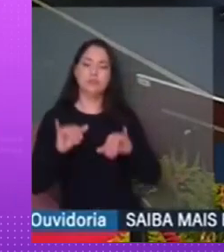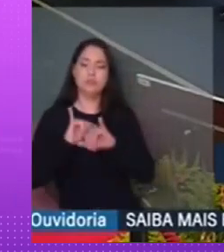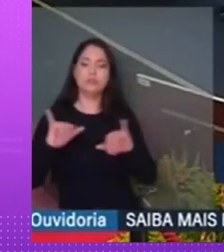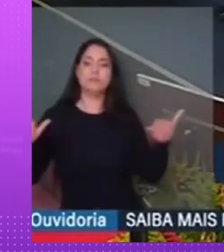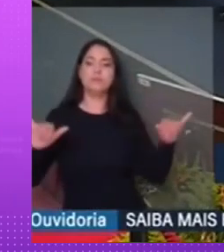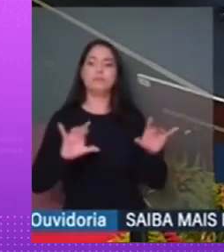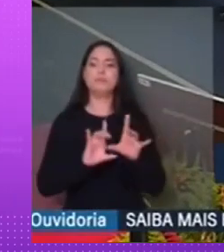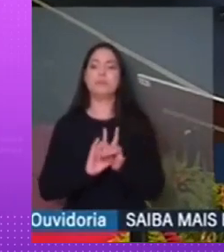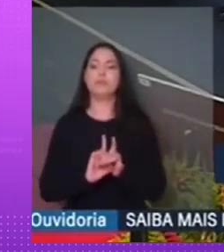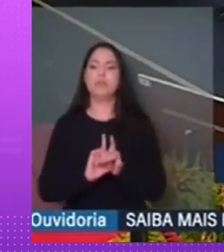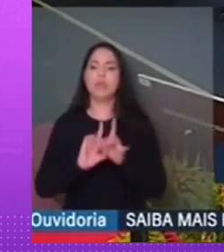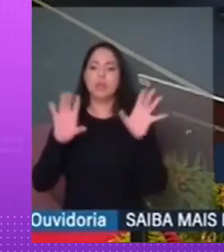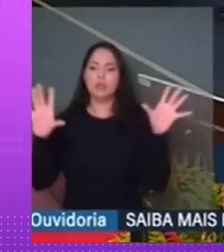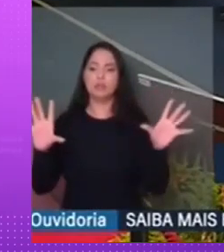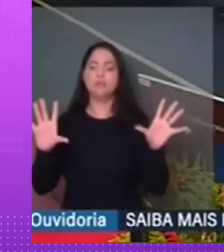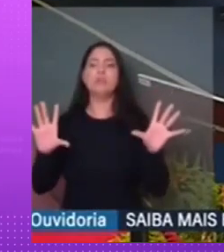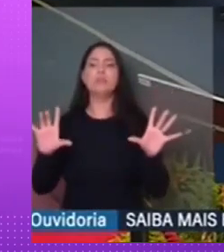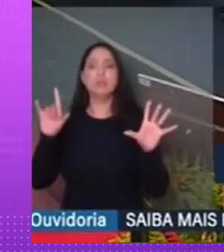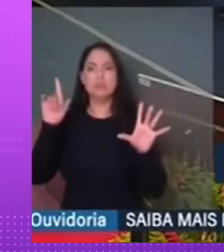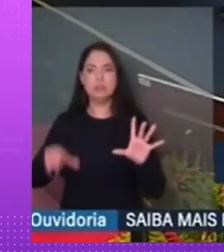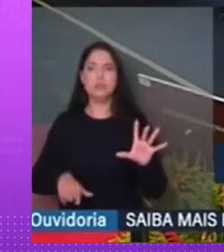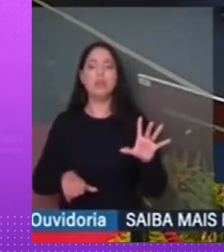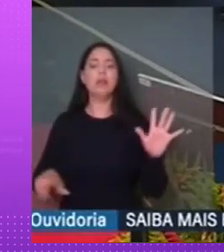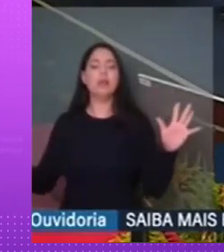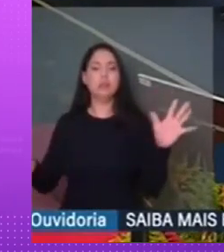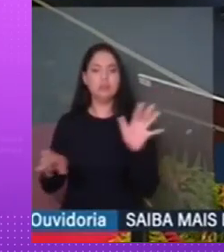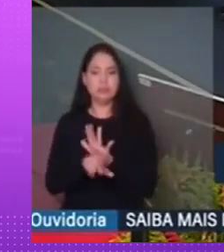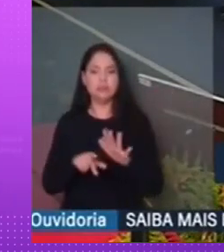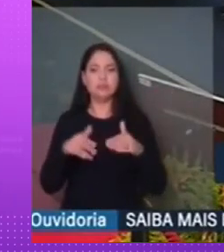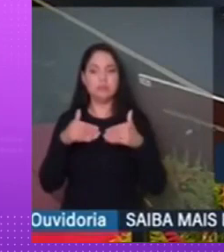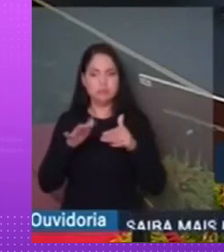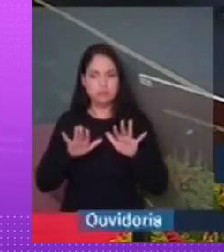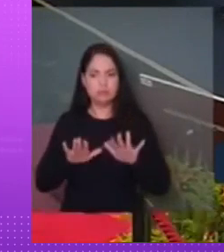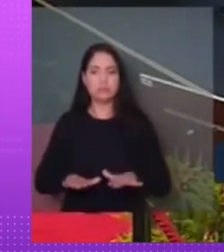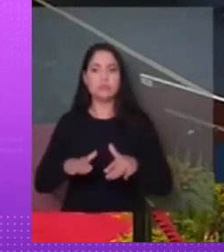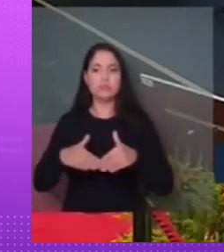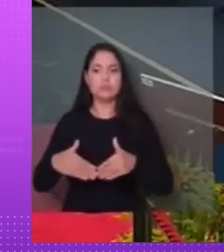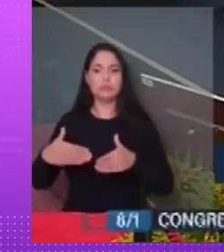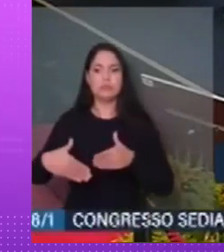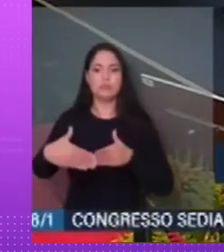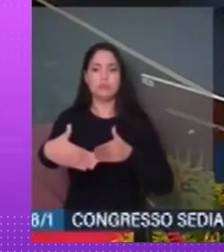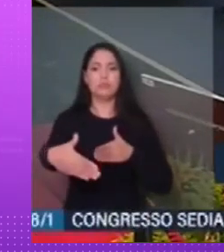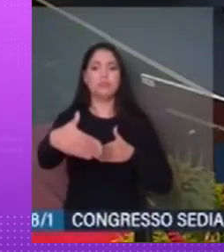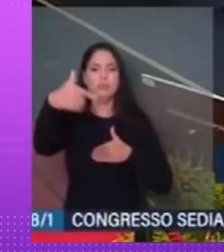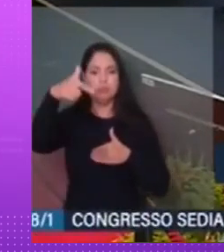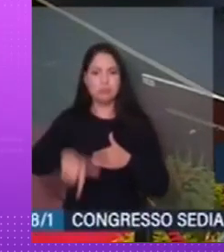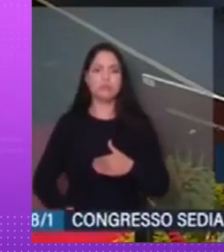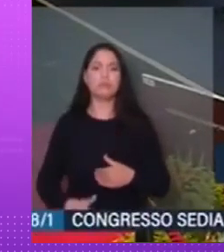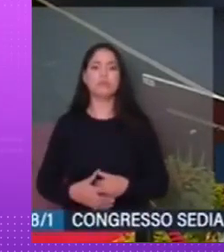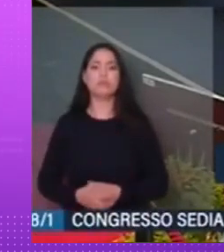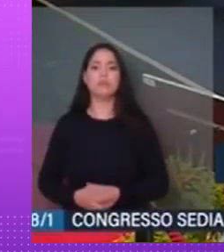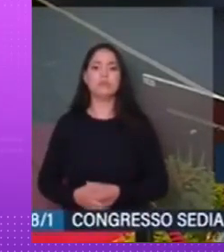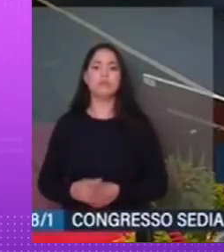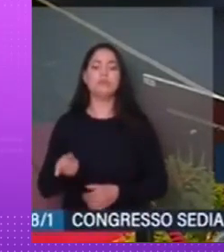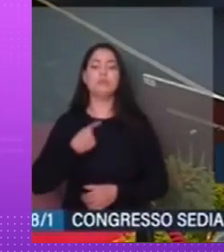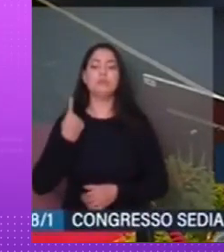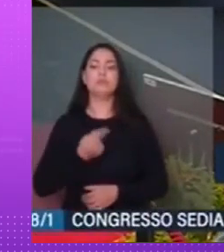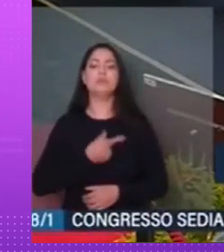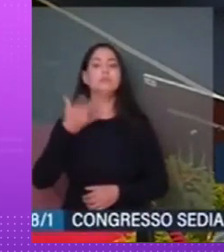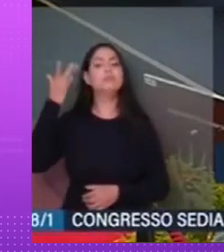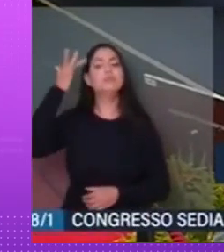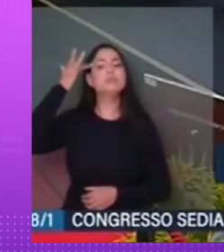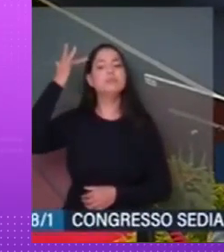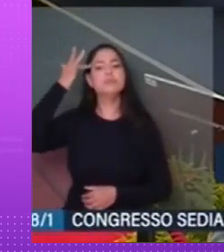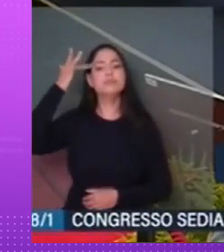Manu. É isso, ministro Alexandre de Moraes, que você ouviu aí falando, né, no início aqui do nosso jornal, que é o relator